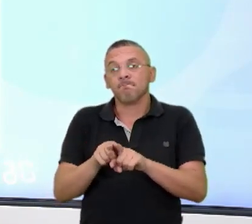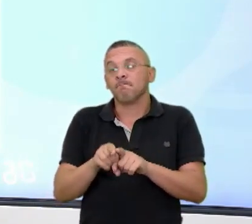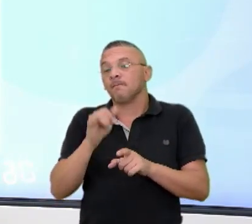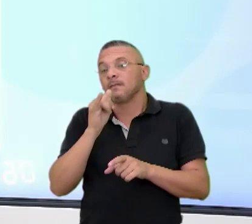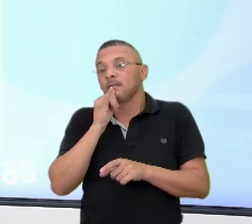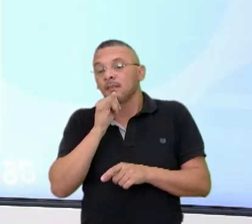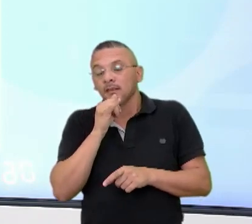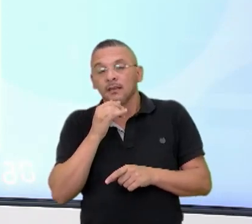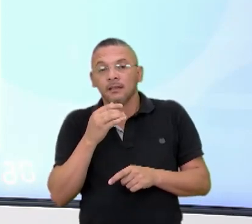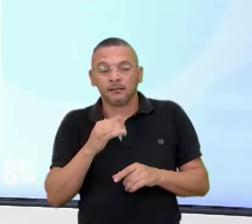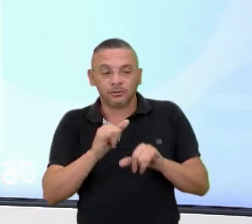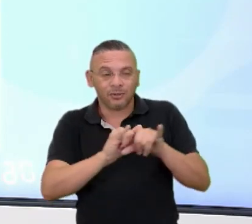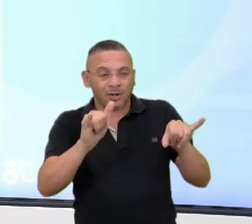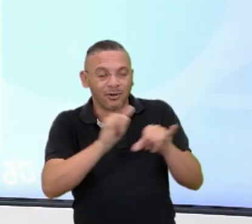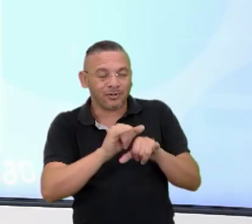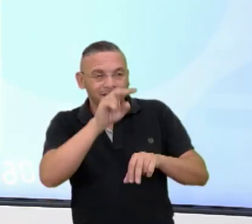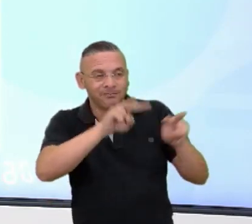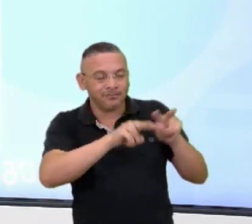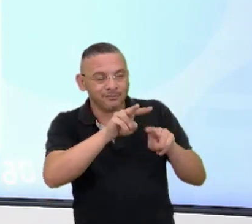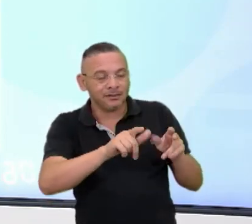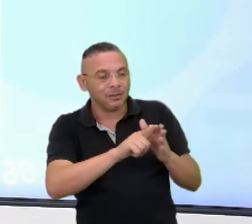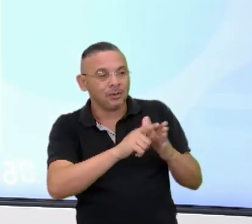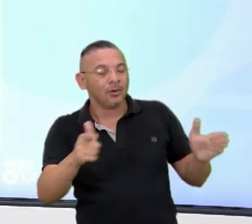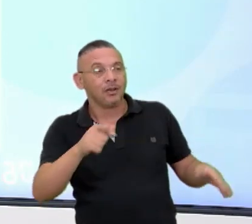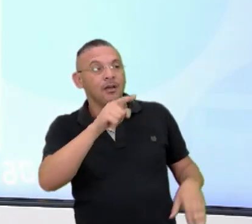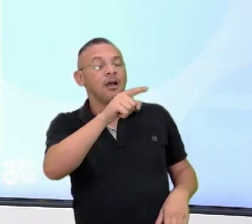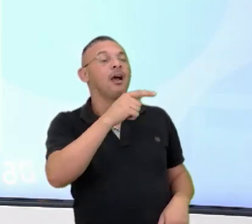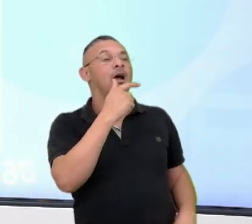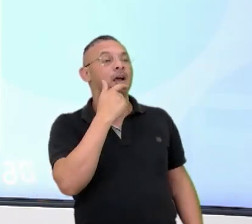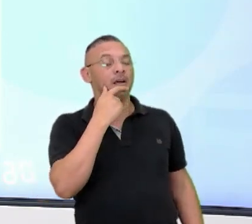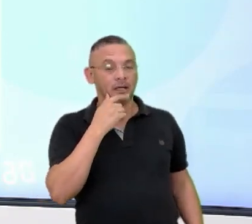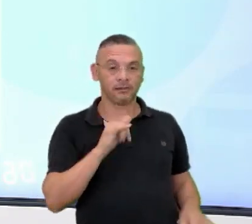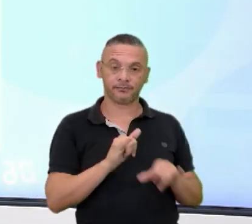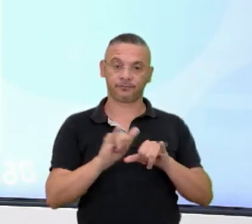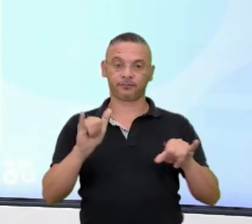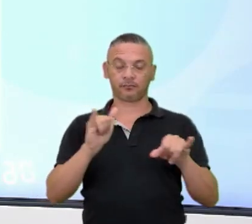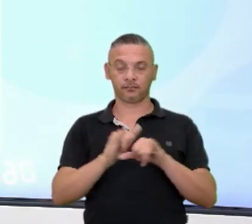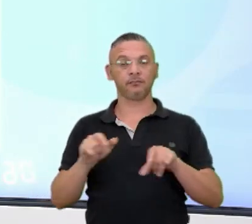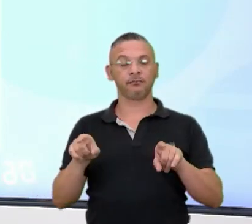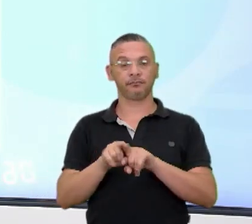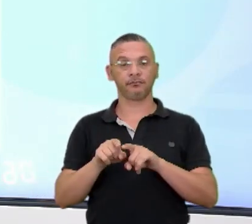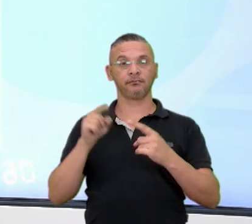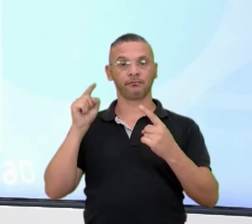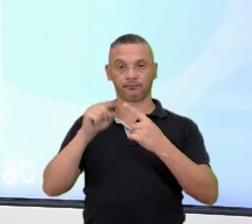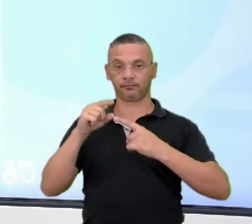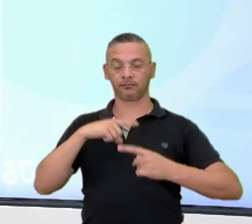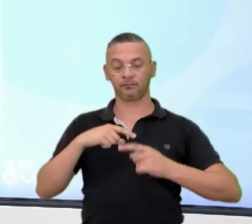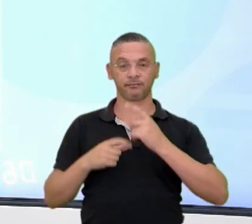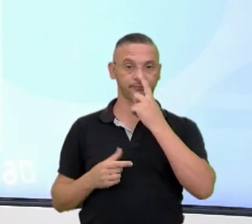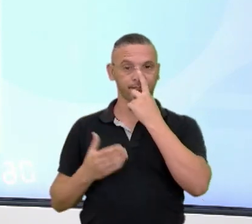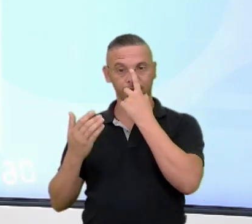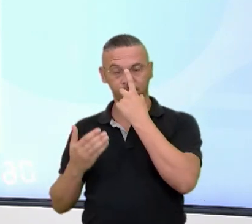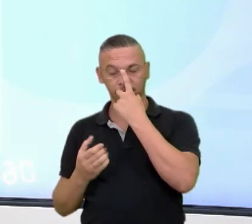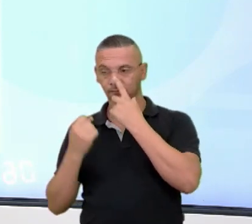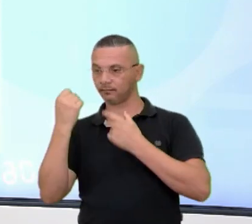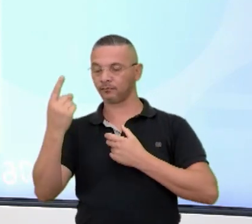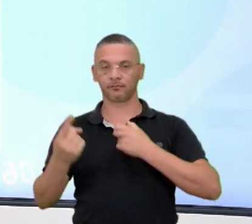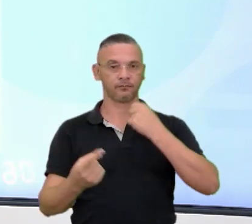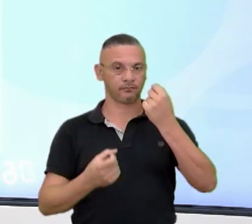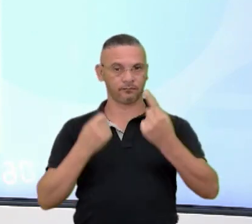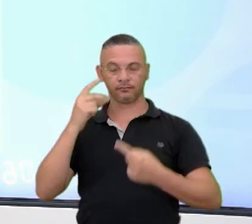agências de notícias. O que acontece? Quando você tem no Brasil, vamos colocar